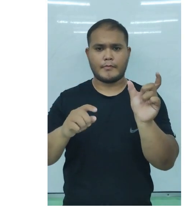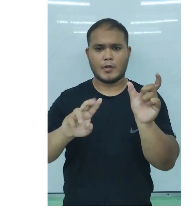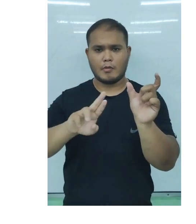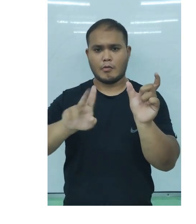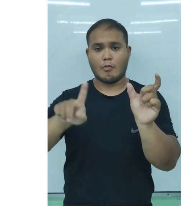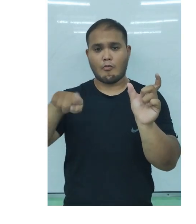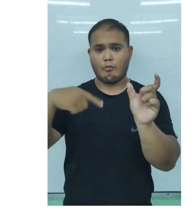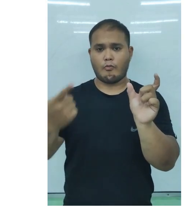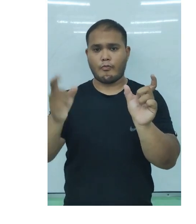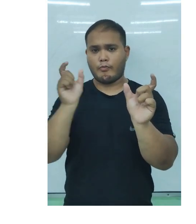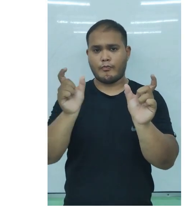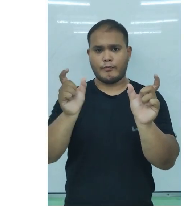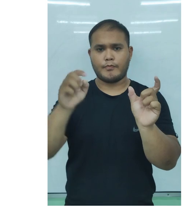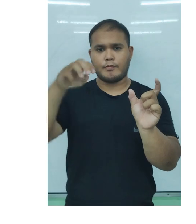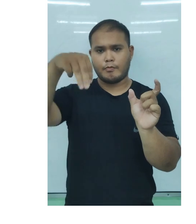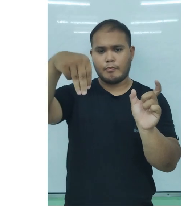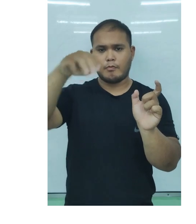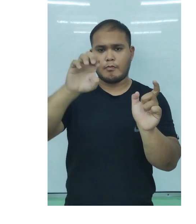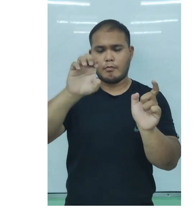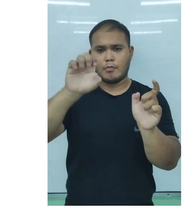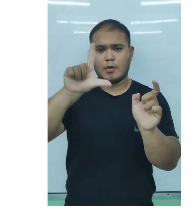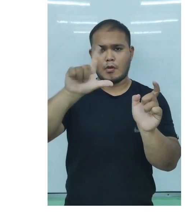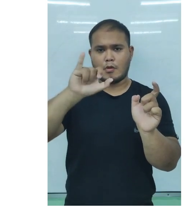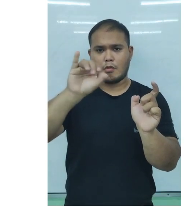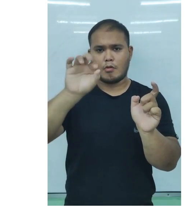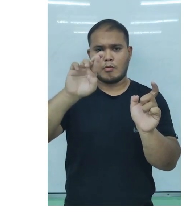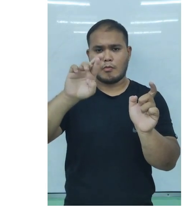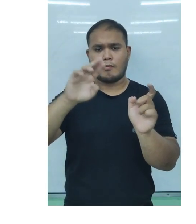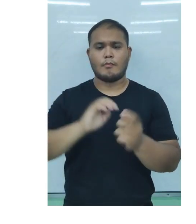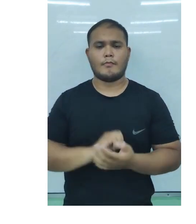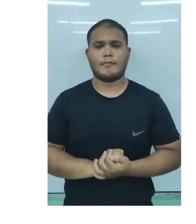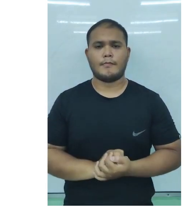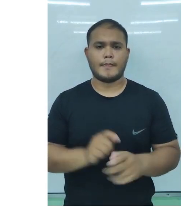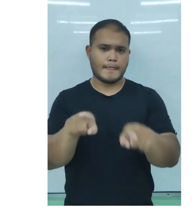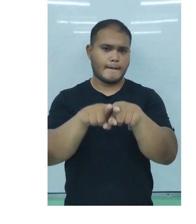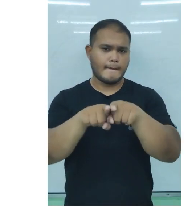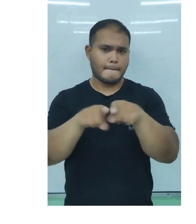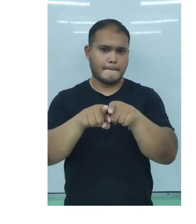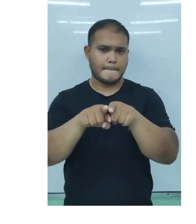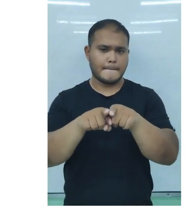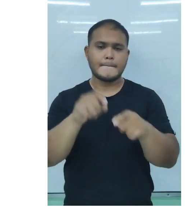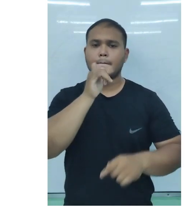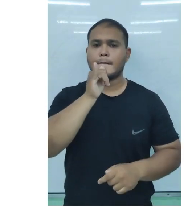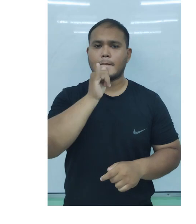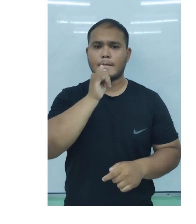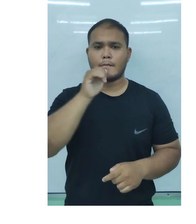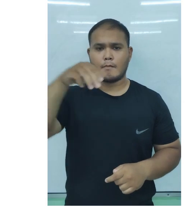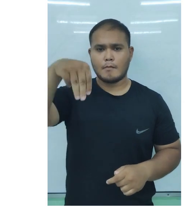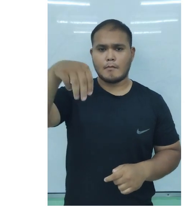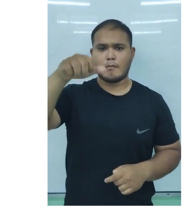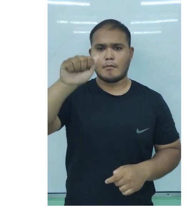Também nós temos como exemplo malus, que no comparativo de superioridade vai ser peior,